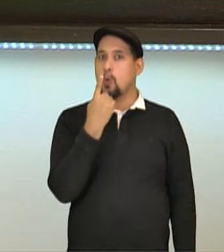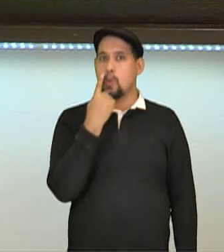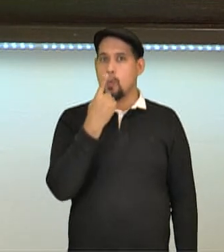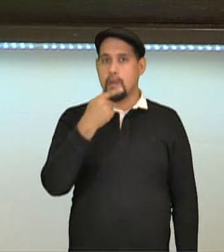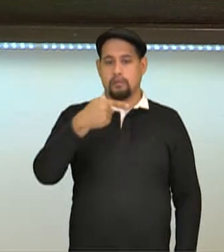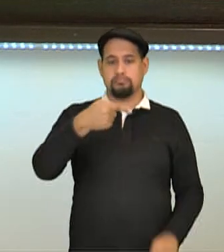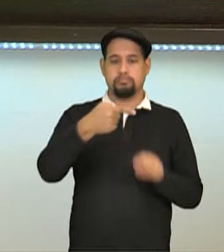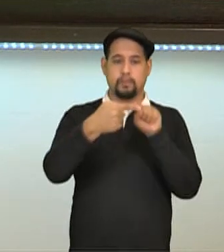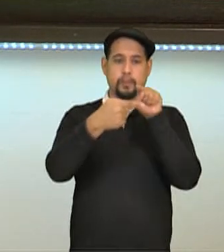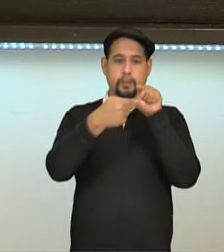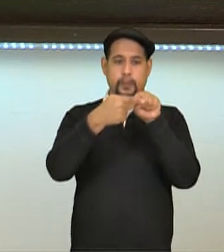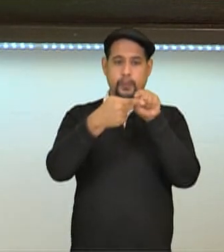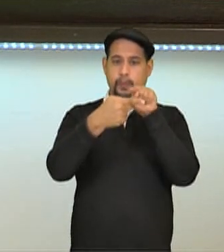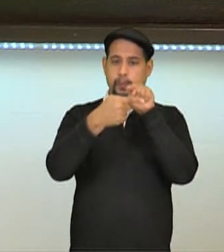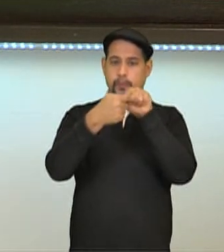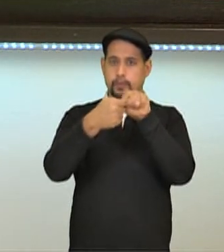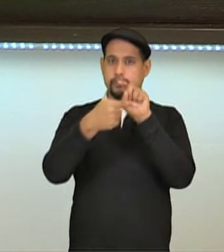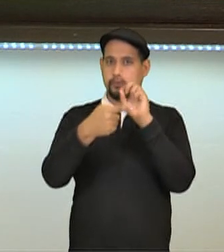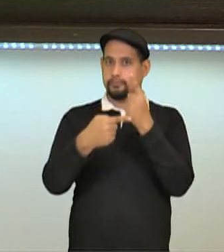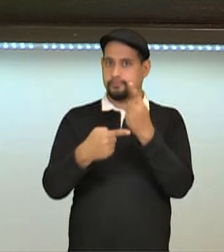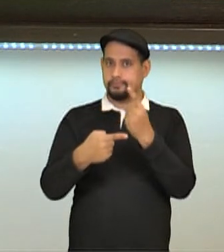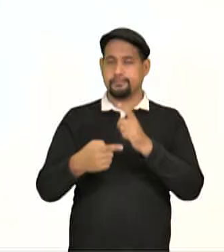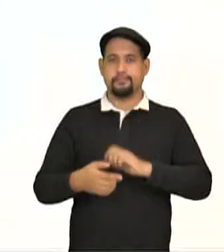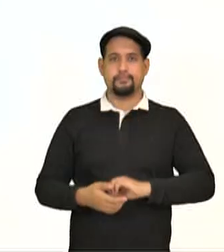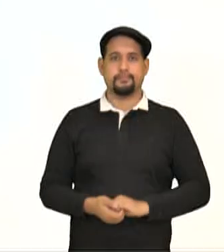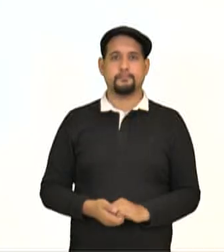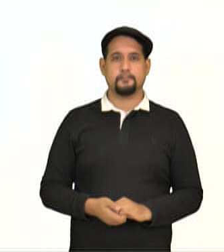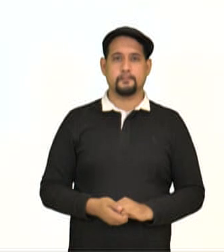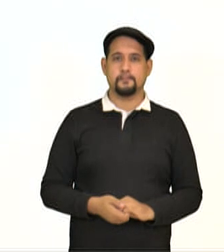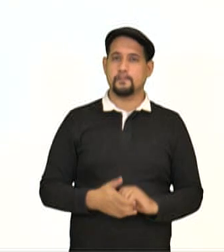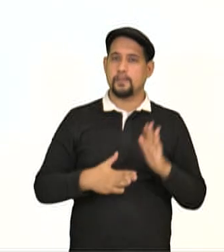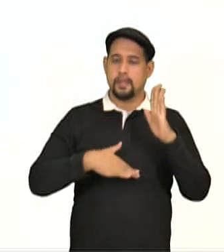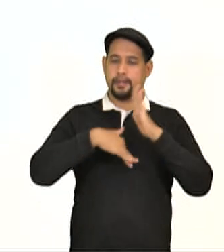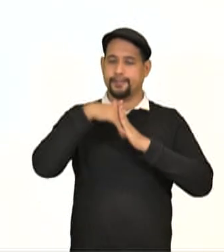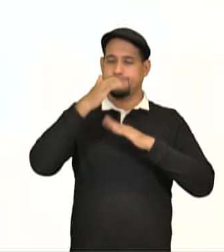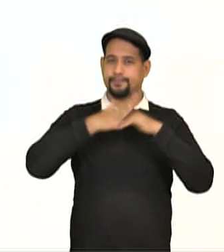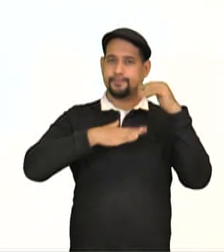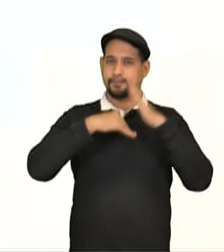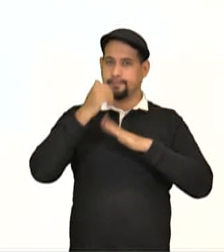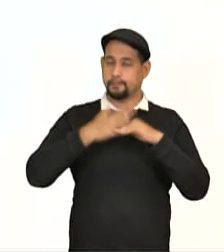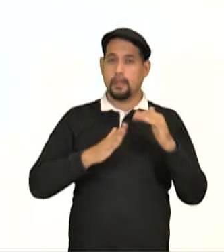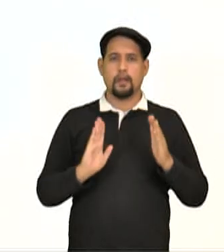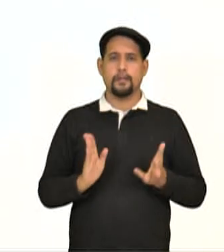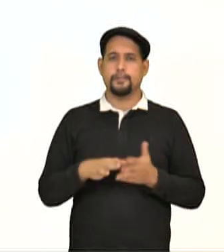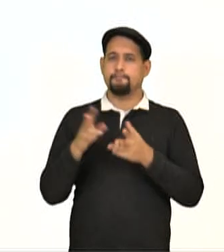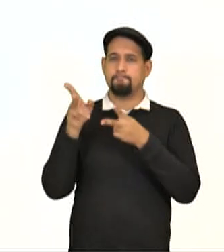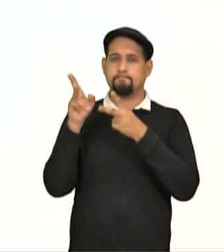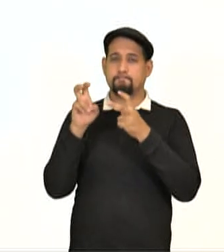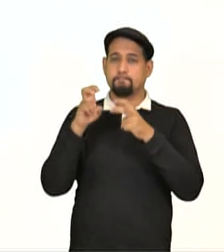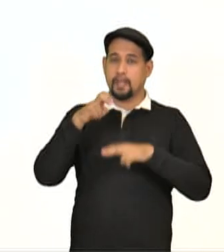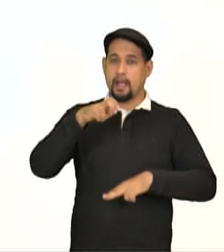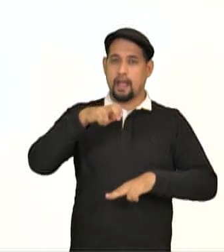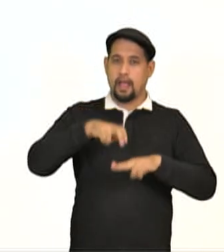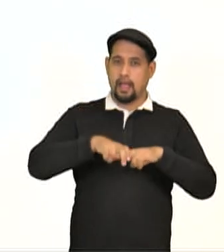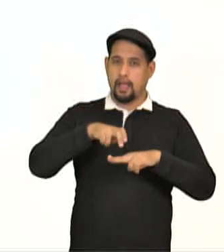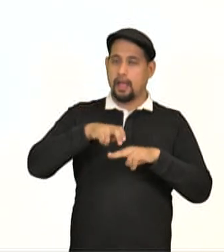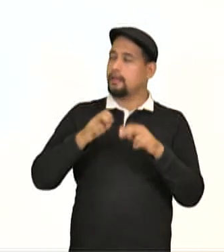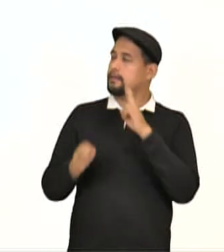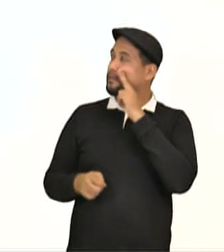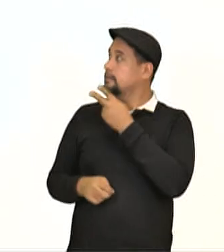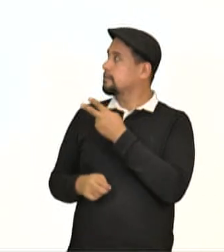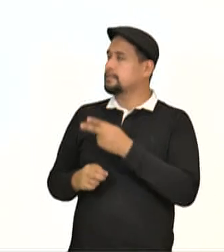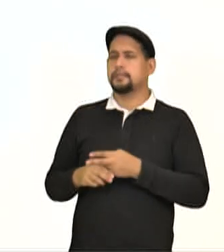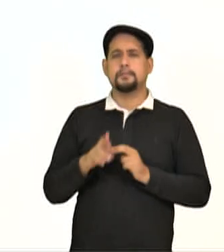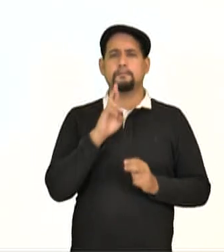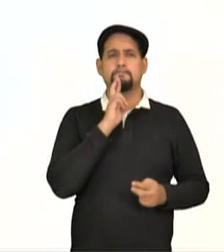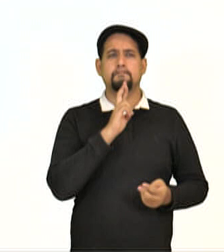única reta, ok? Muito bem. Praticando um pouco. Observando a cadeira, responda. Qual